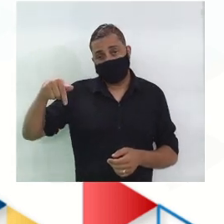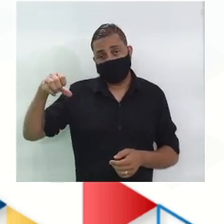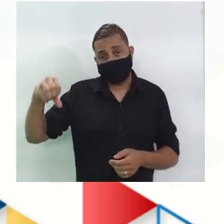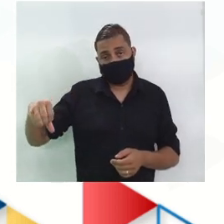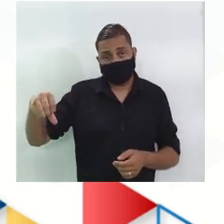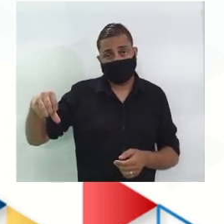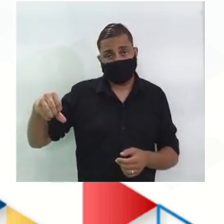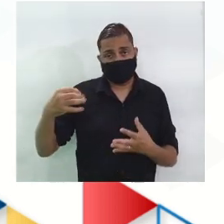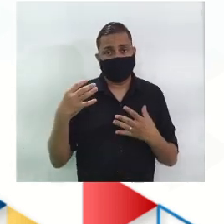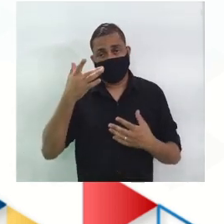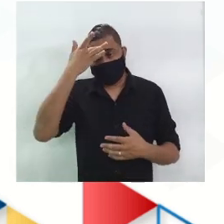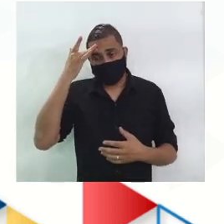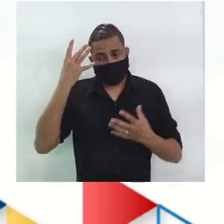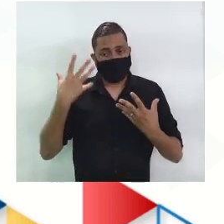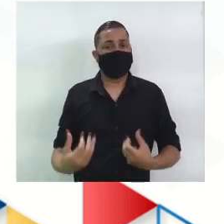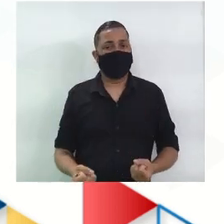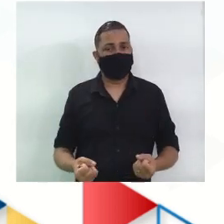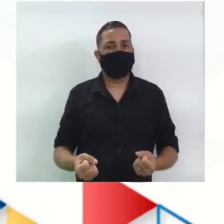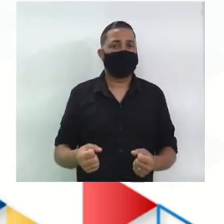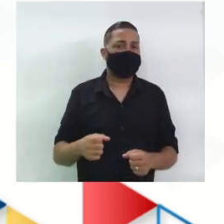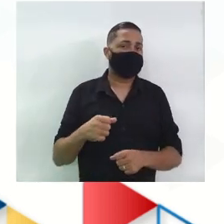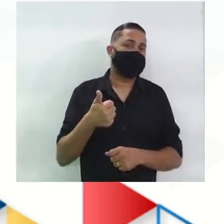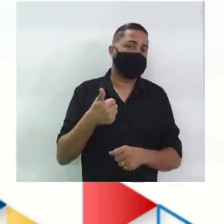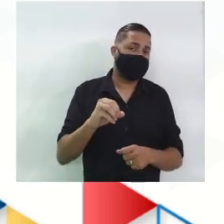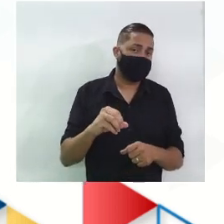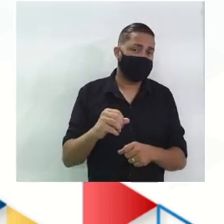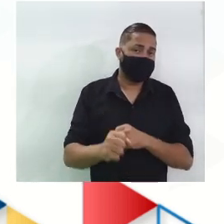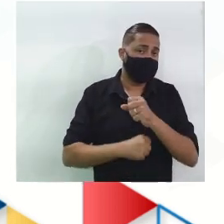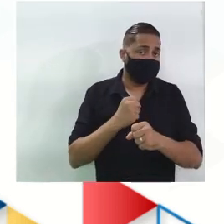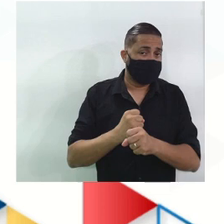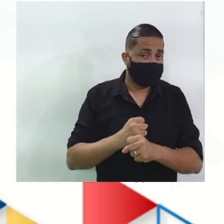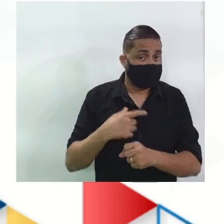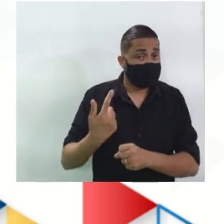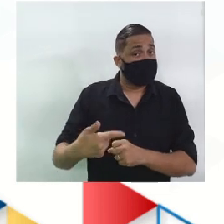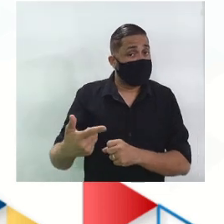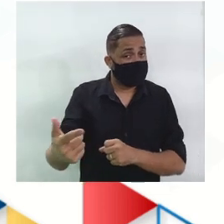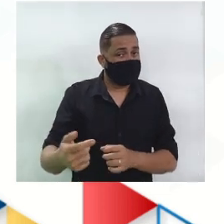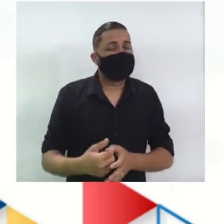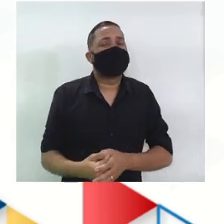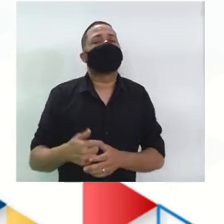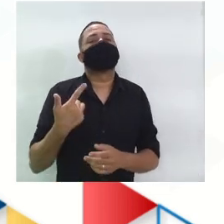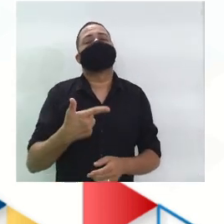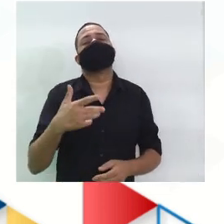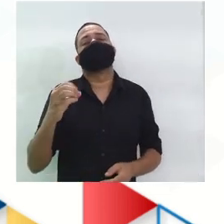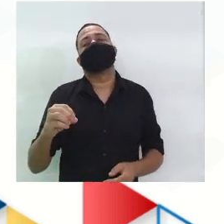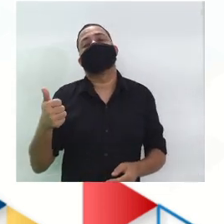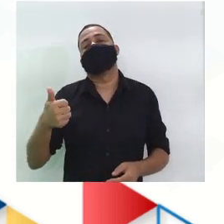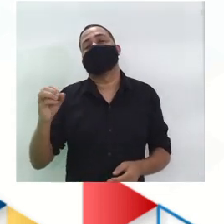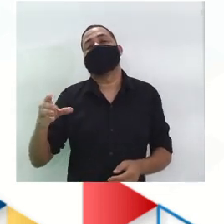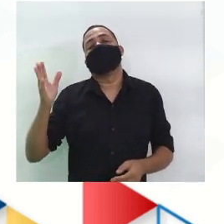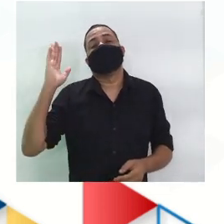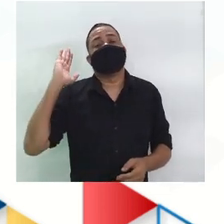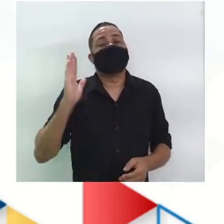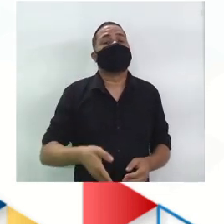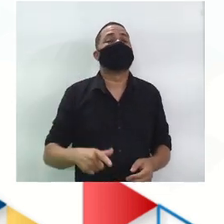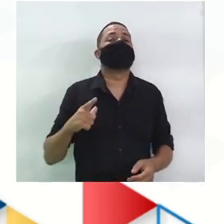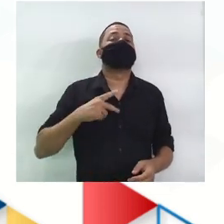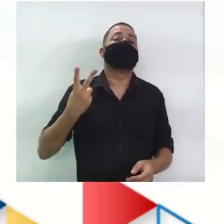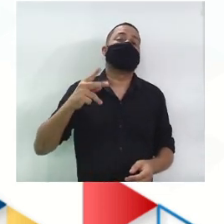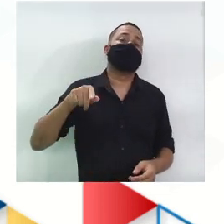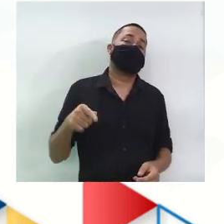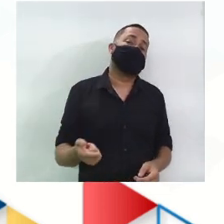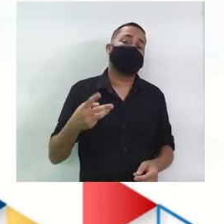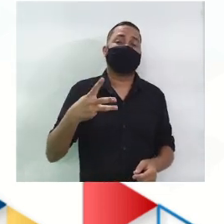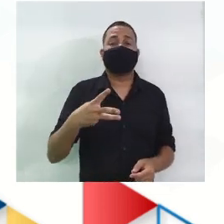1.679 adeptos. 10 anos depois, ou seja, em 2010, já eram